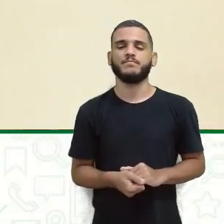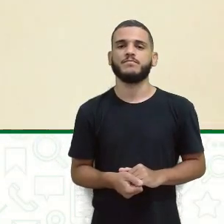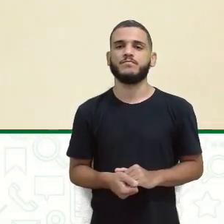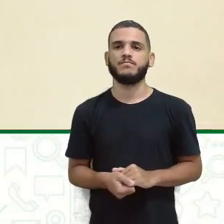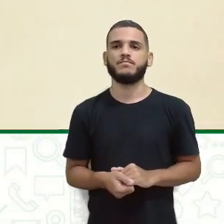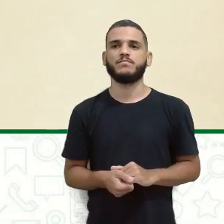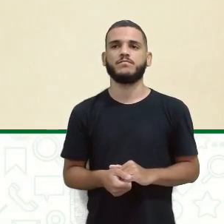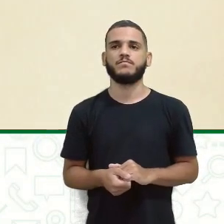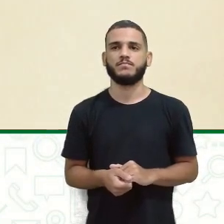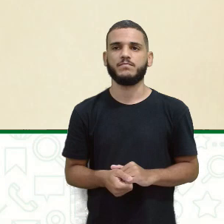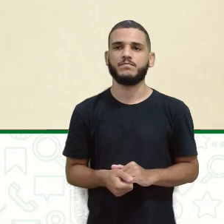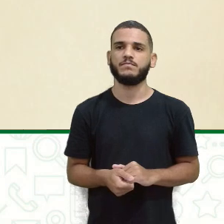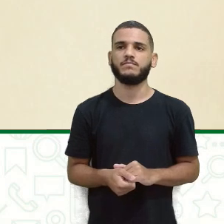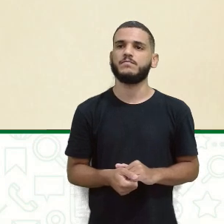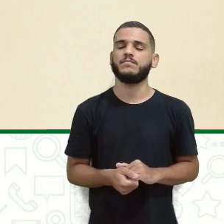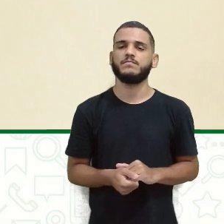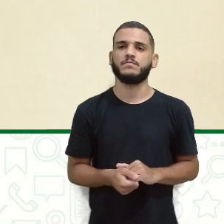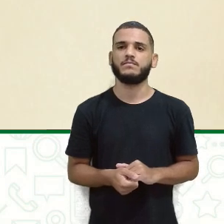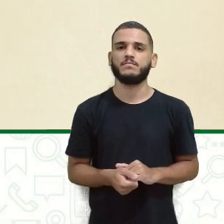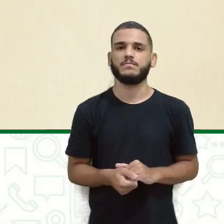e tenho